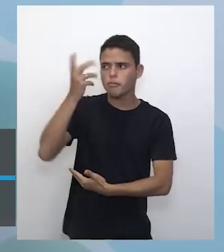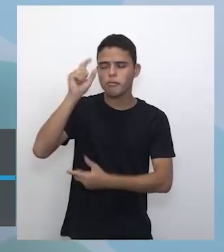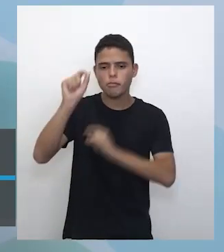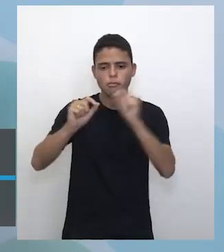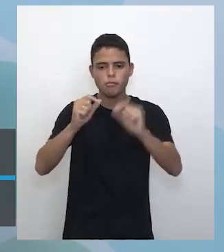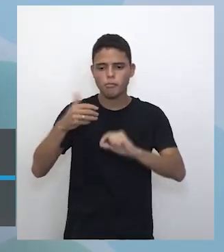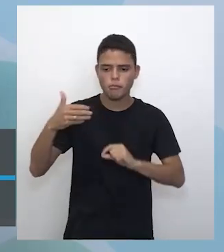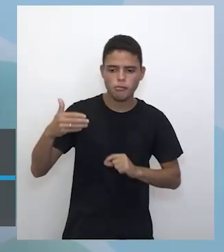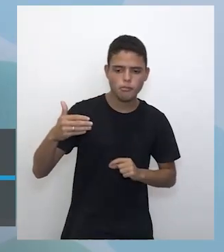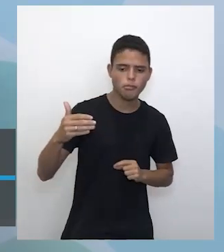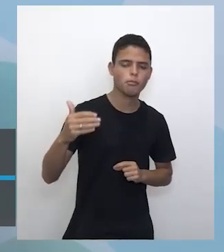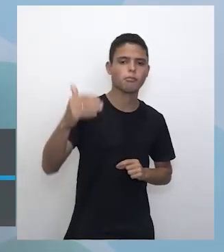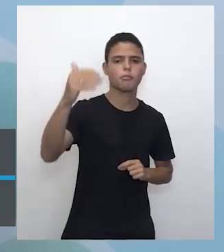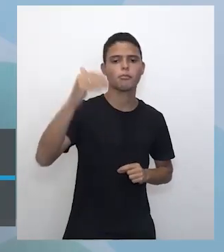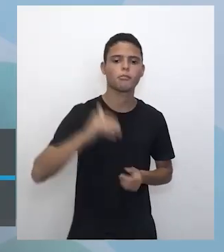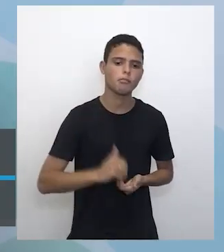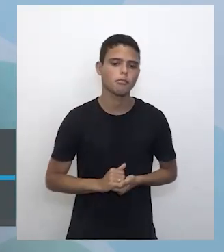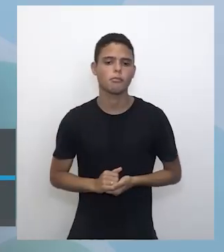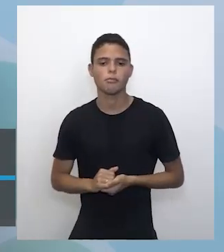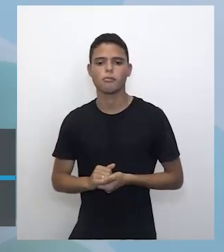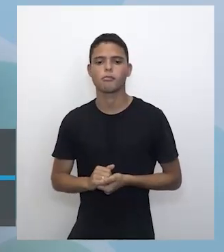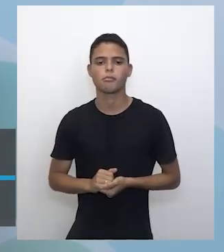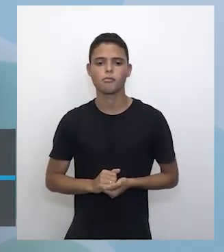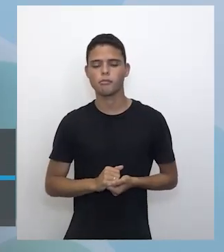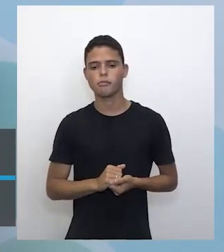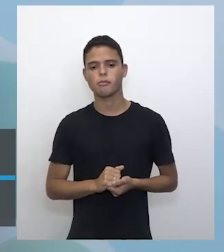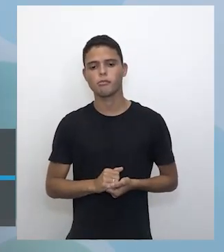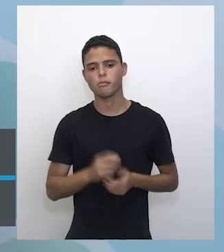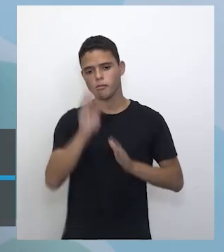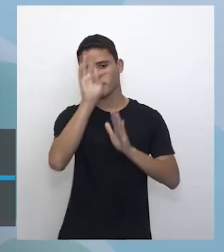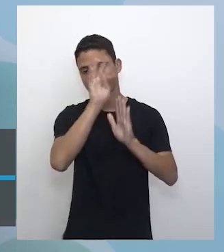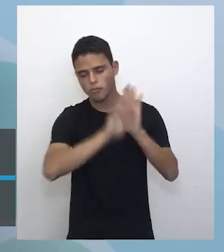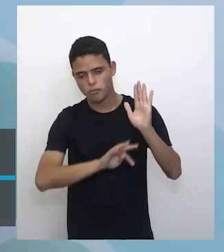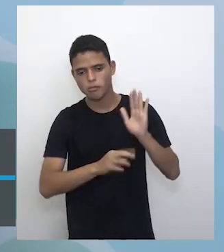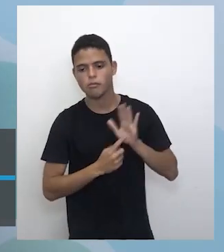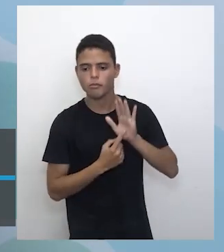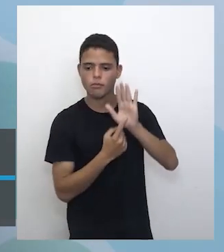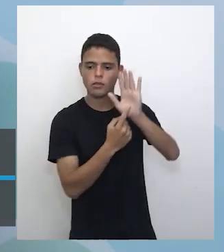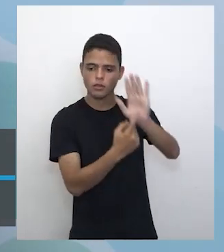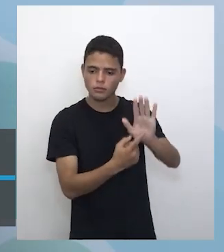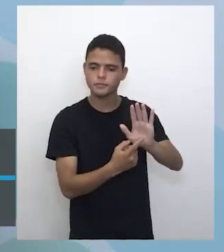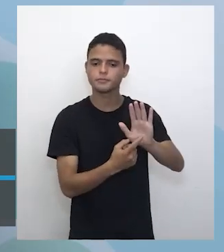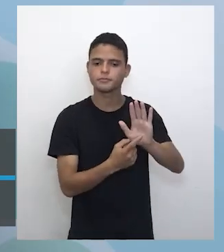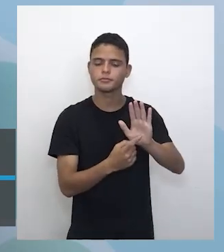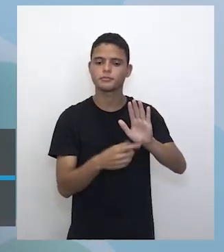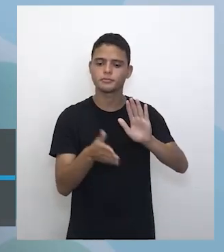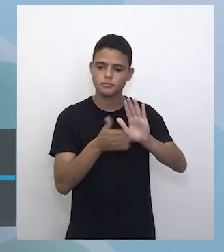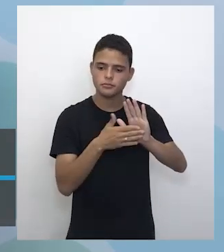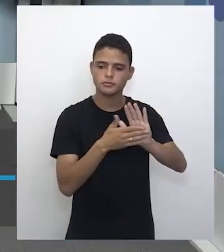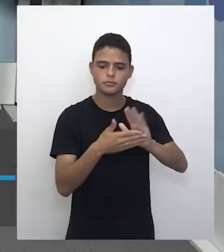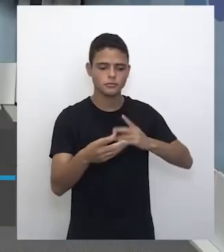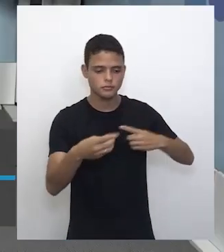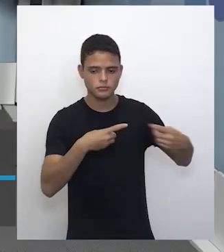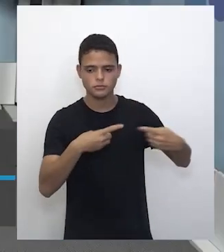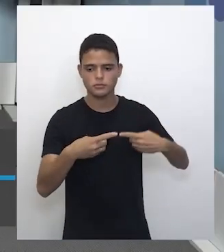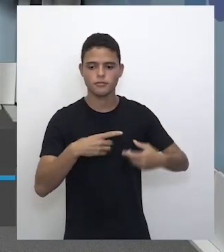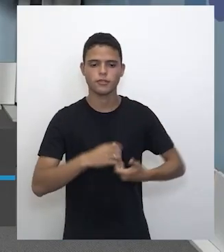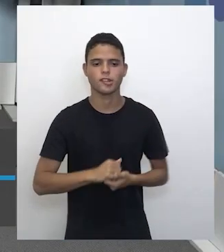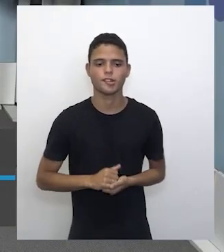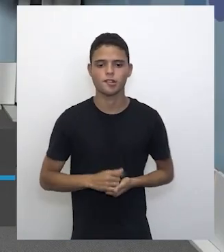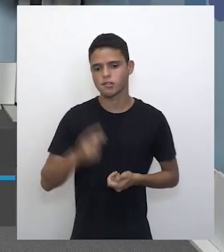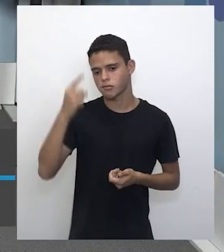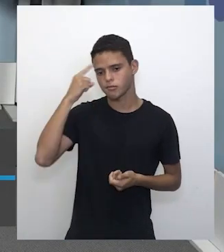nossa memória, para o nosso convívio social? Esse texto aí expõe e argumenta, e propõe esse debate. Sim, propõe